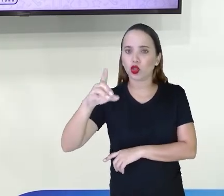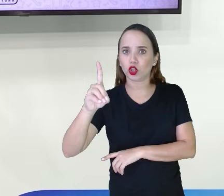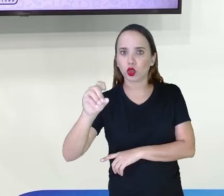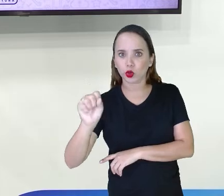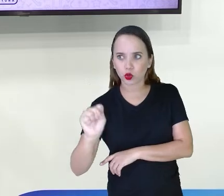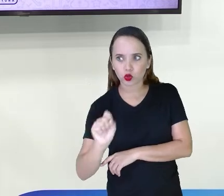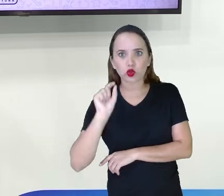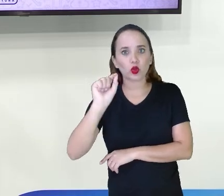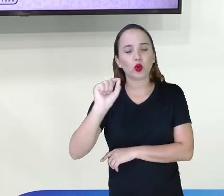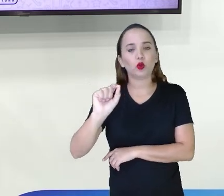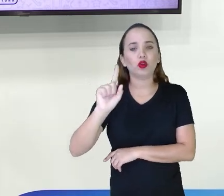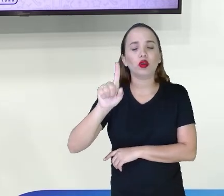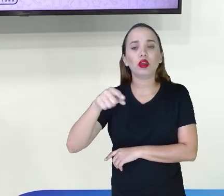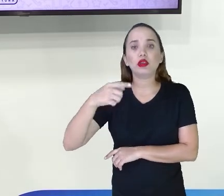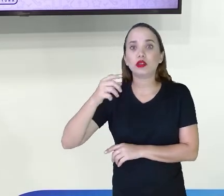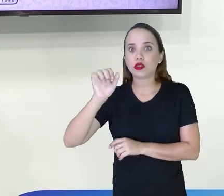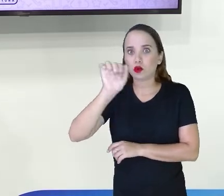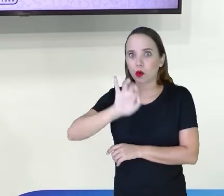figuras